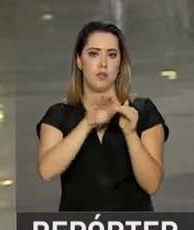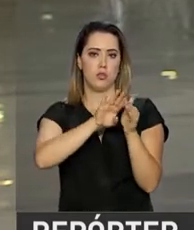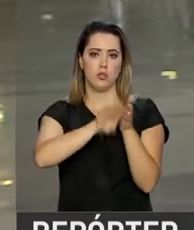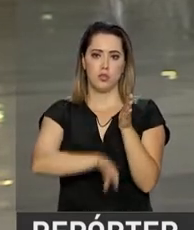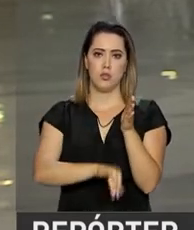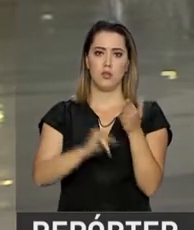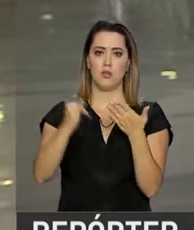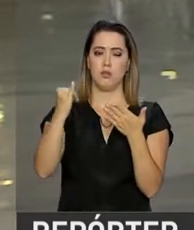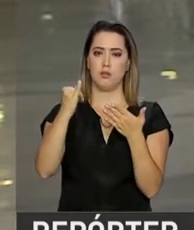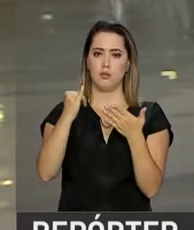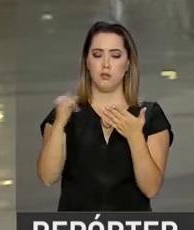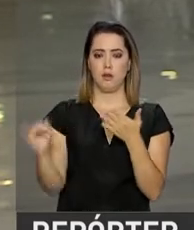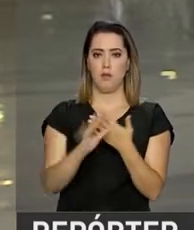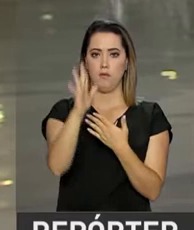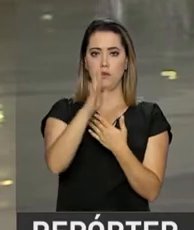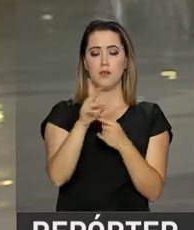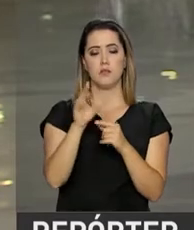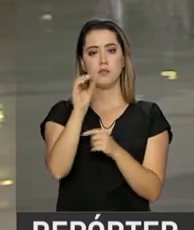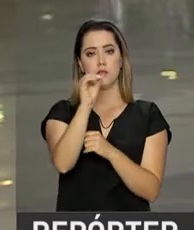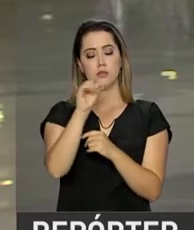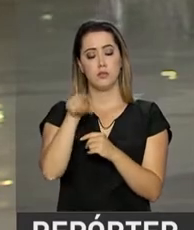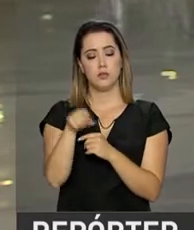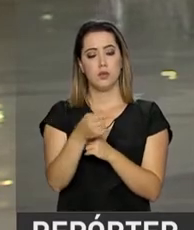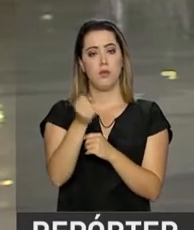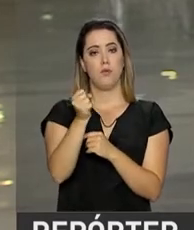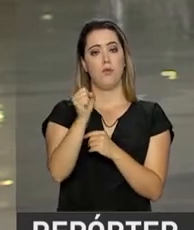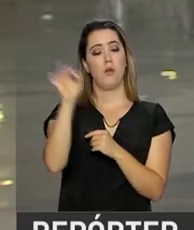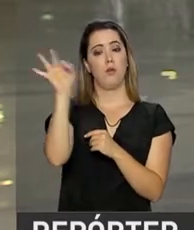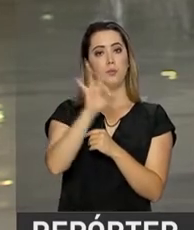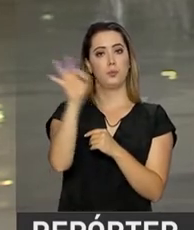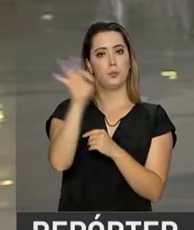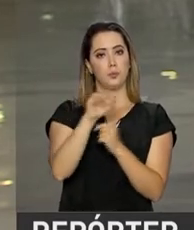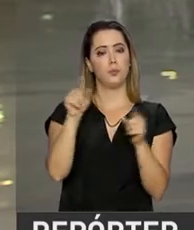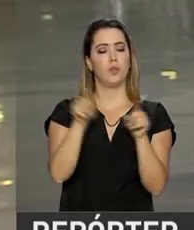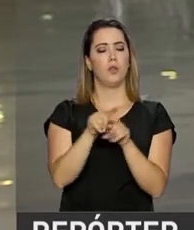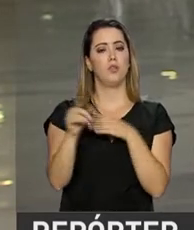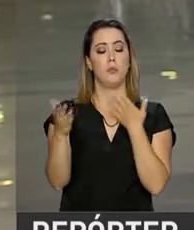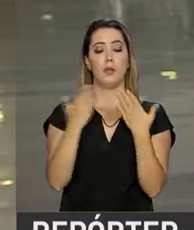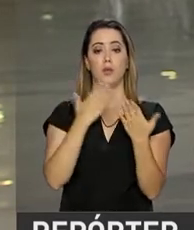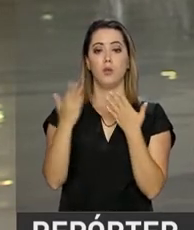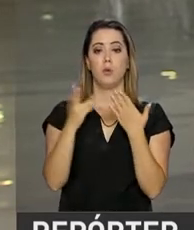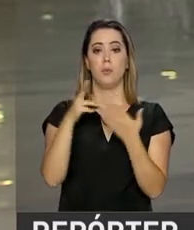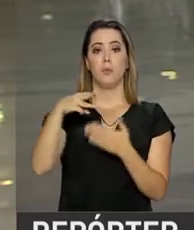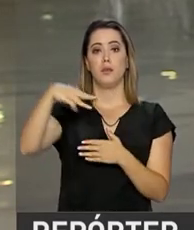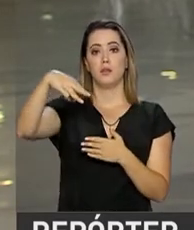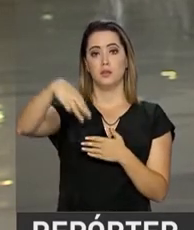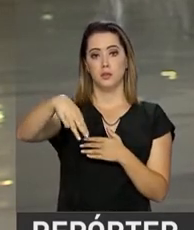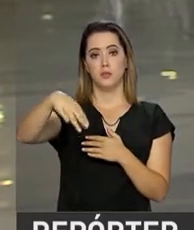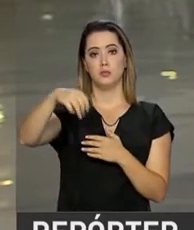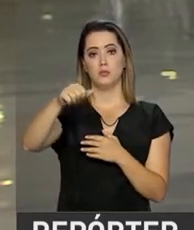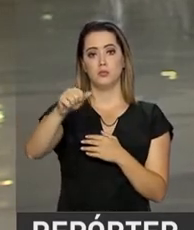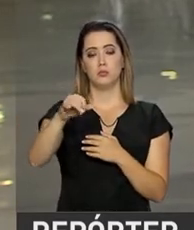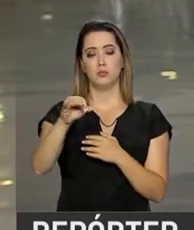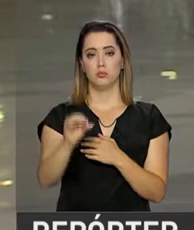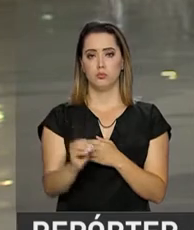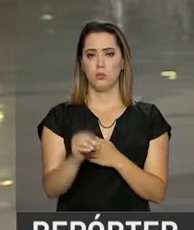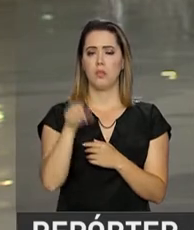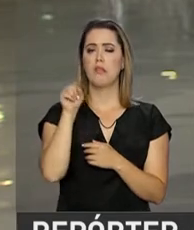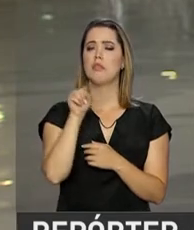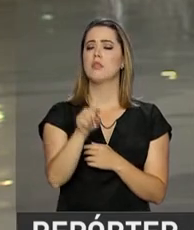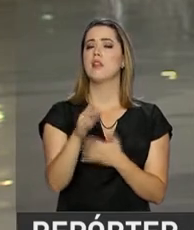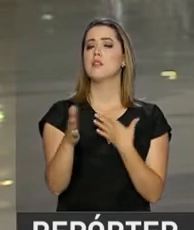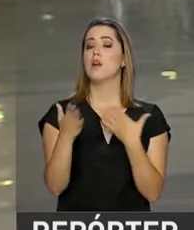inflação de 0,8 por cento também na comparação com maio neste tipo de comparação